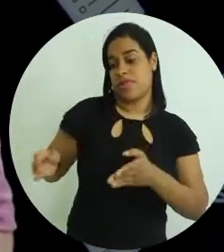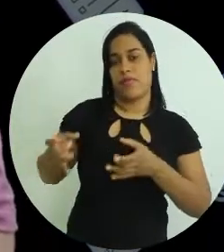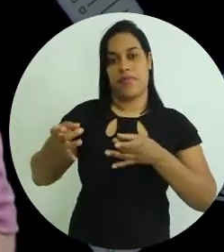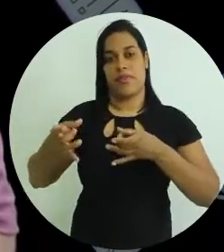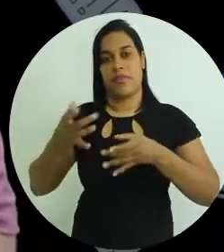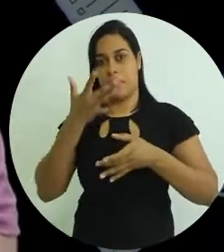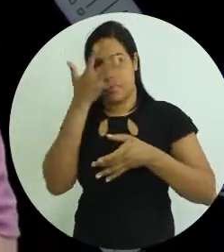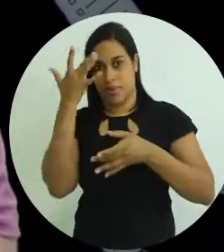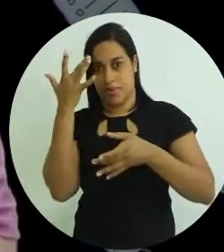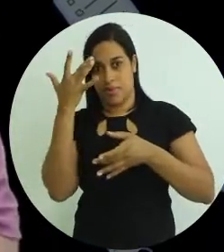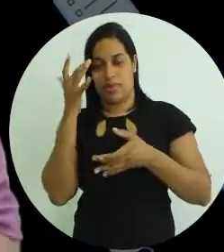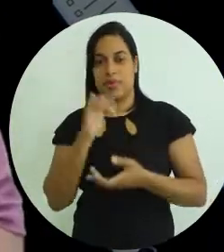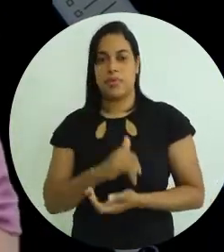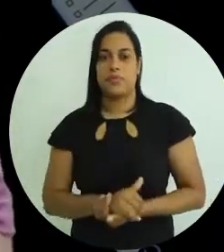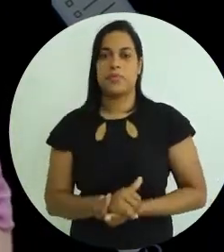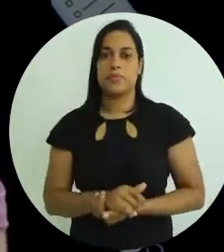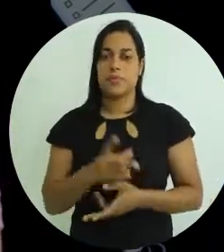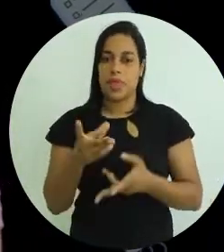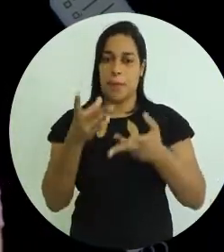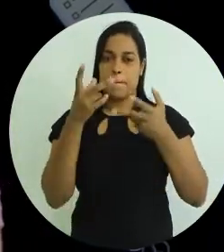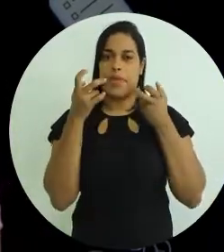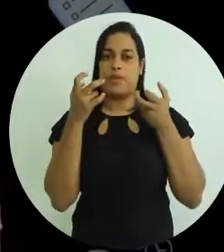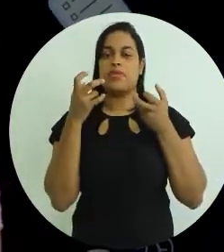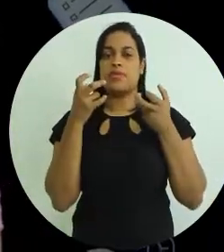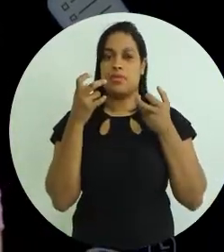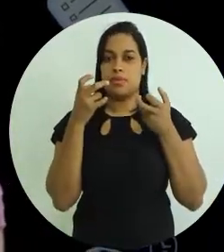vender? Então, assim, moçada, percebam que